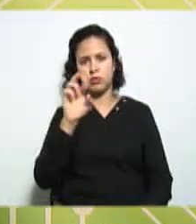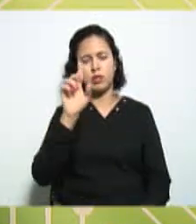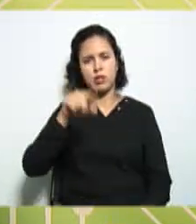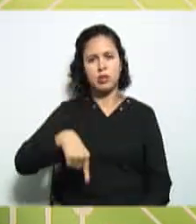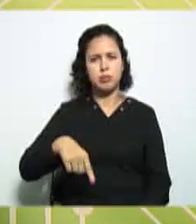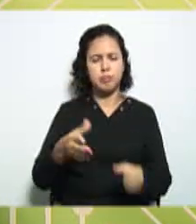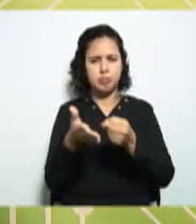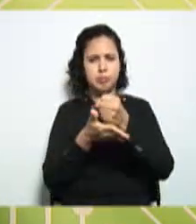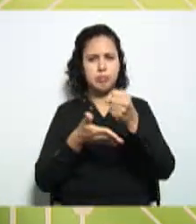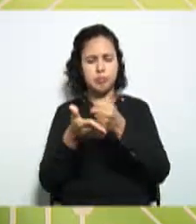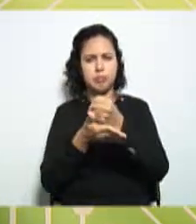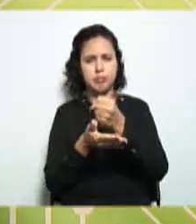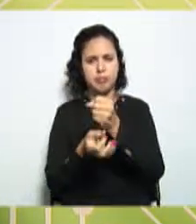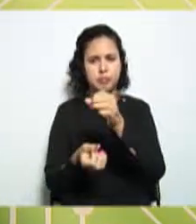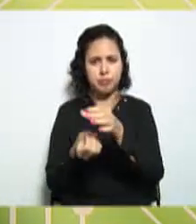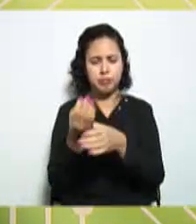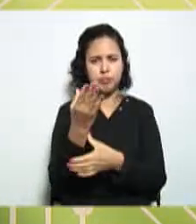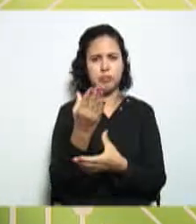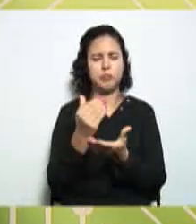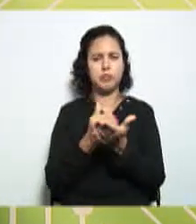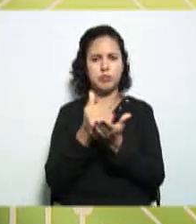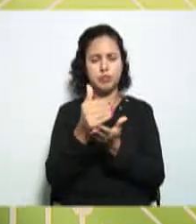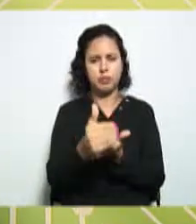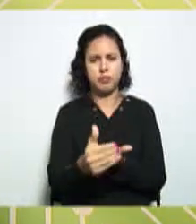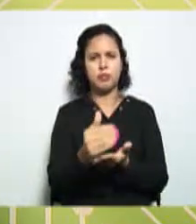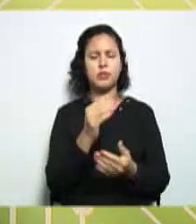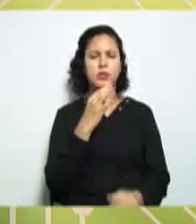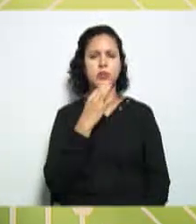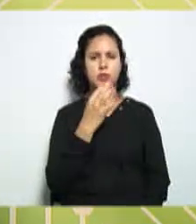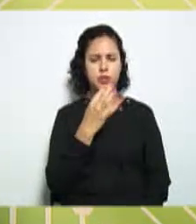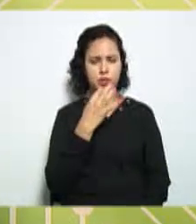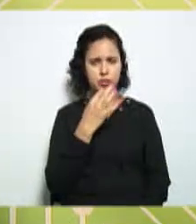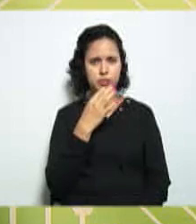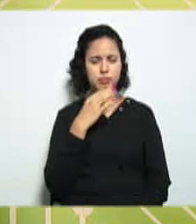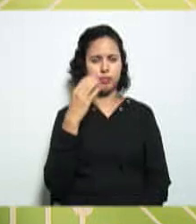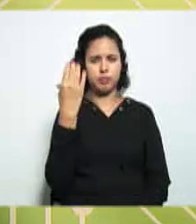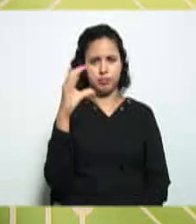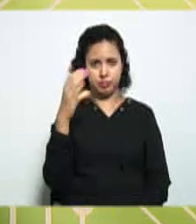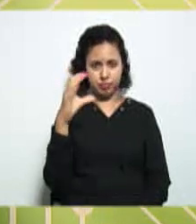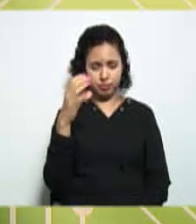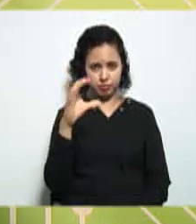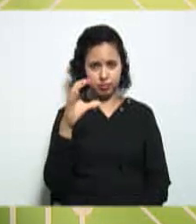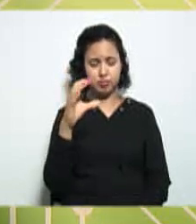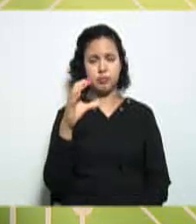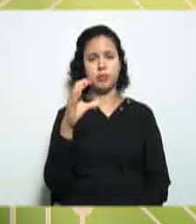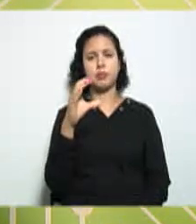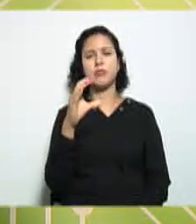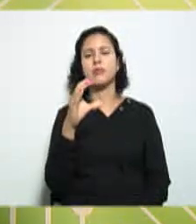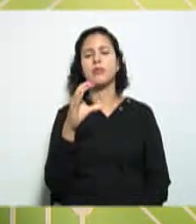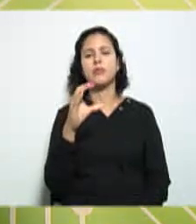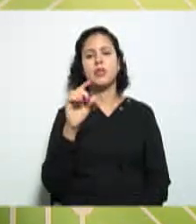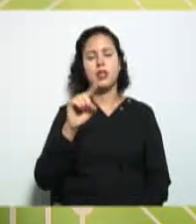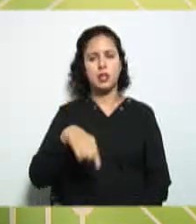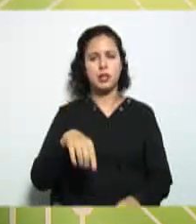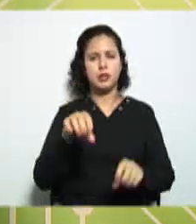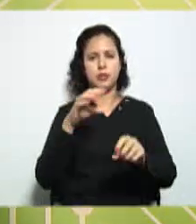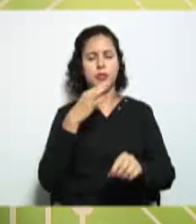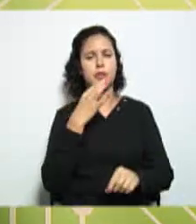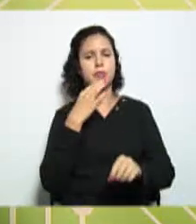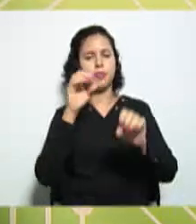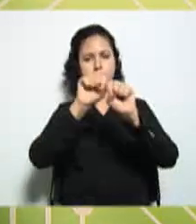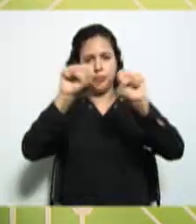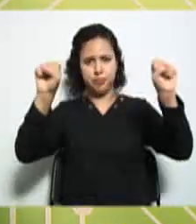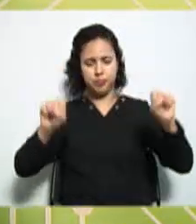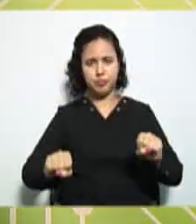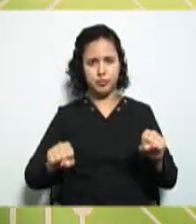para se gerar ou se produzir um conhecimento científico, né? Um conhecimento que é sistematizado, que